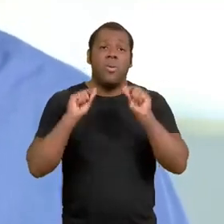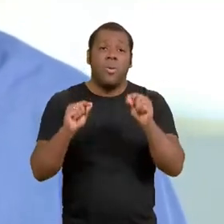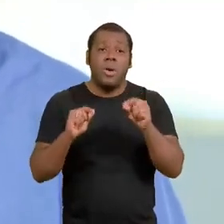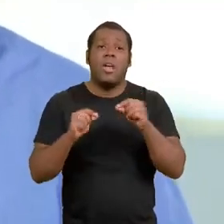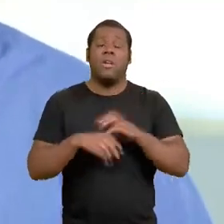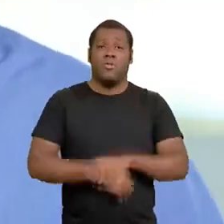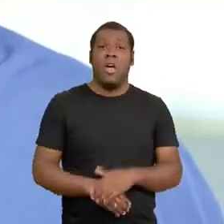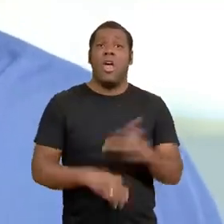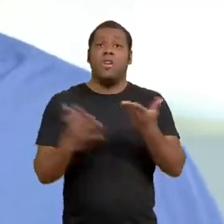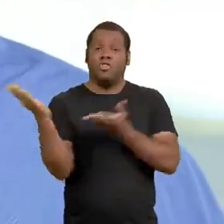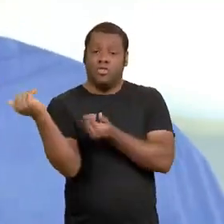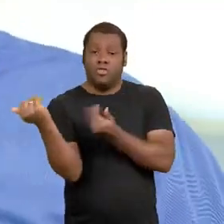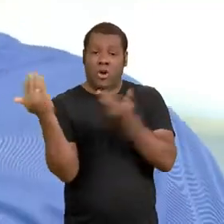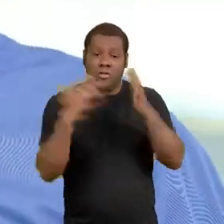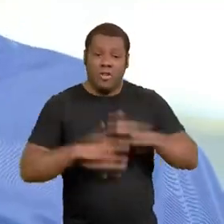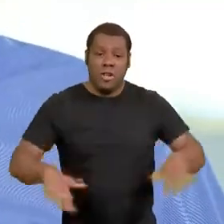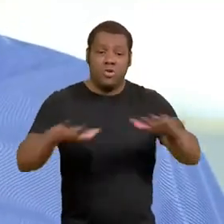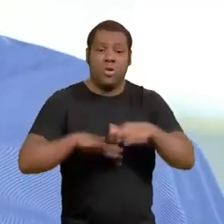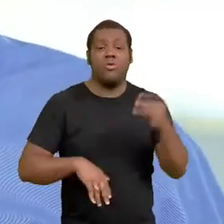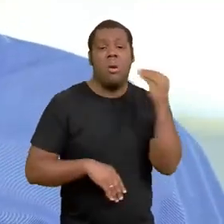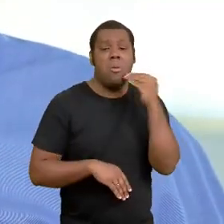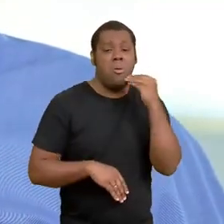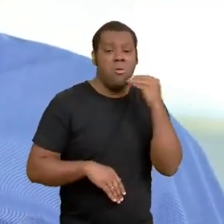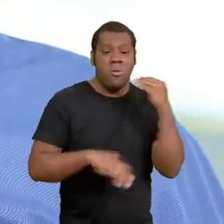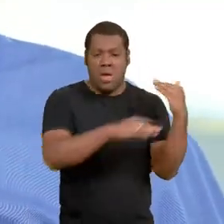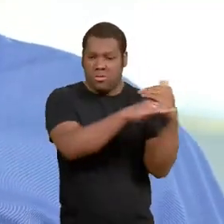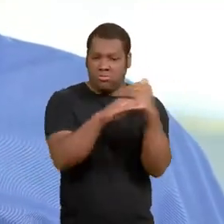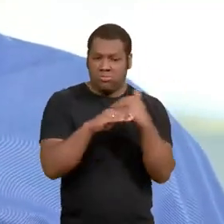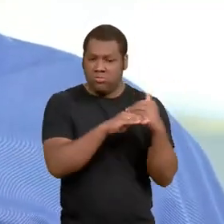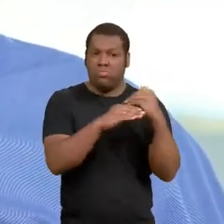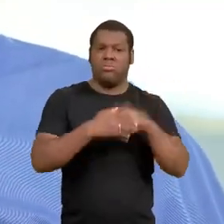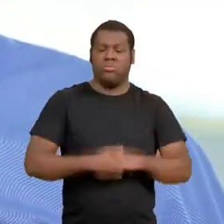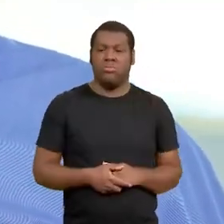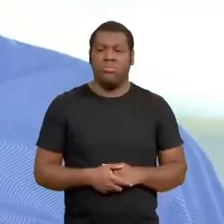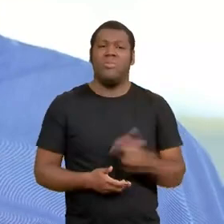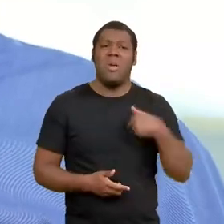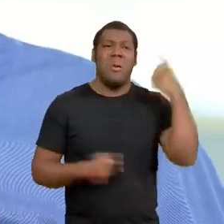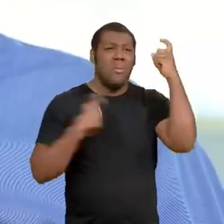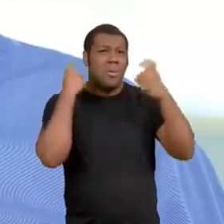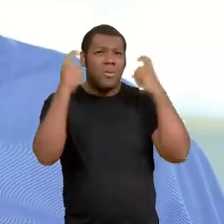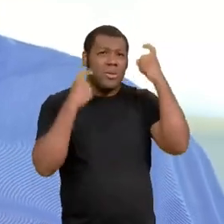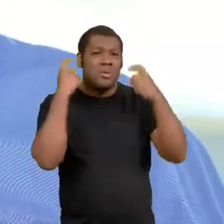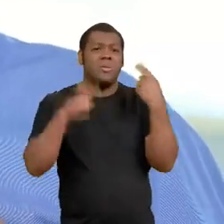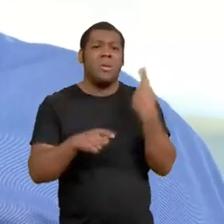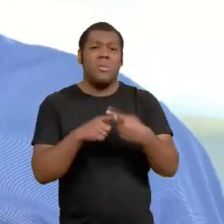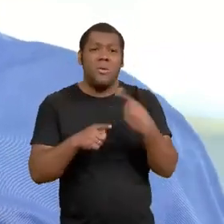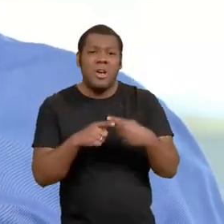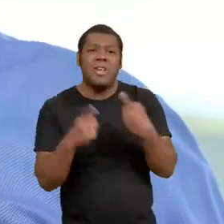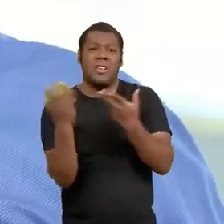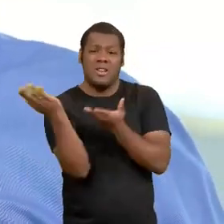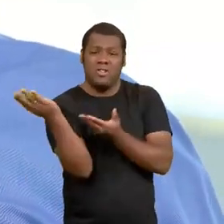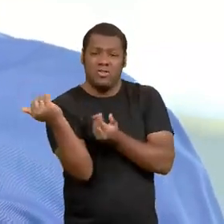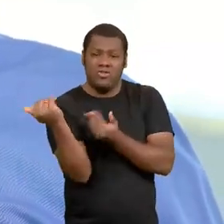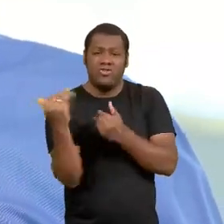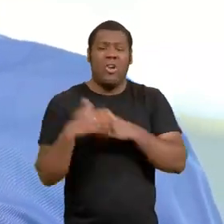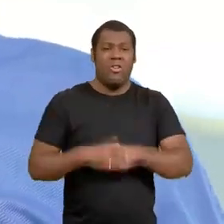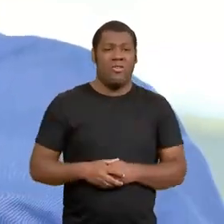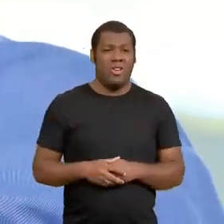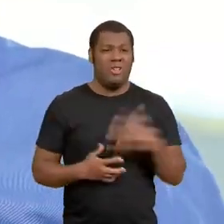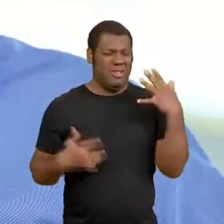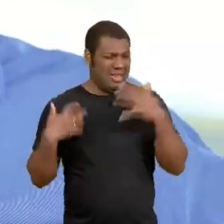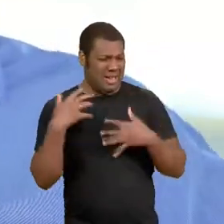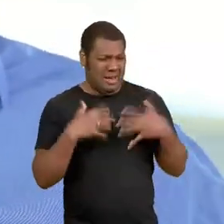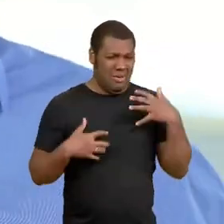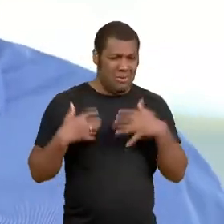as pessoas. Eu estou muito preocupado, porque a meninada de hoje está mais desesperada do que eu estava quando eu tinha 17